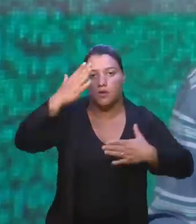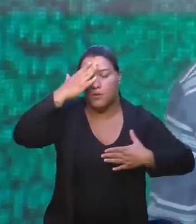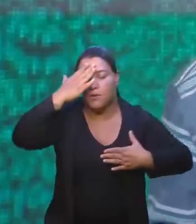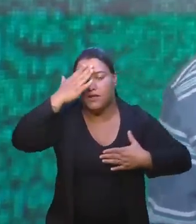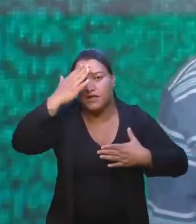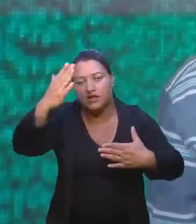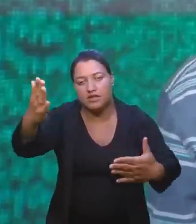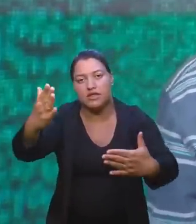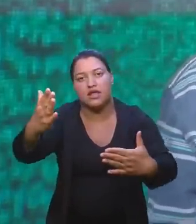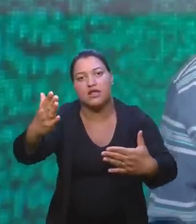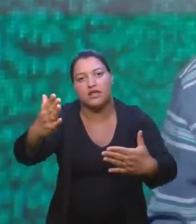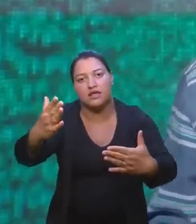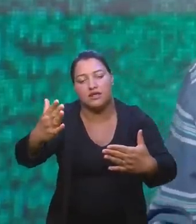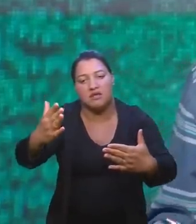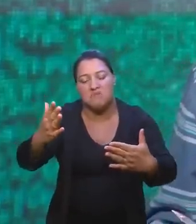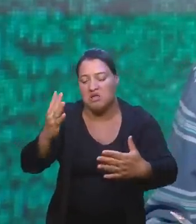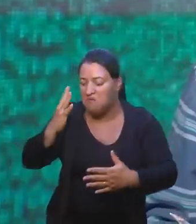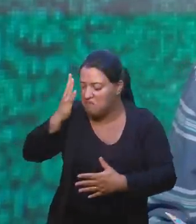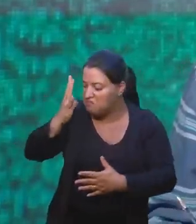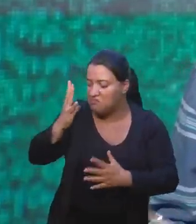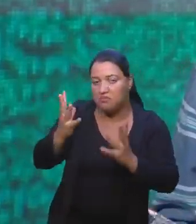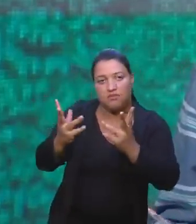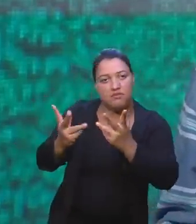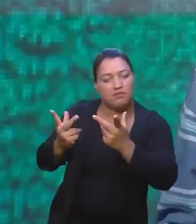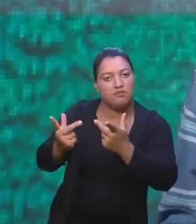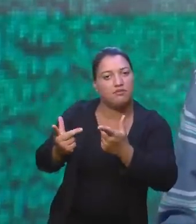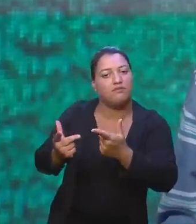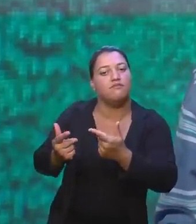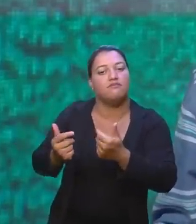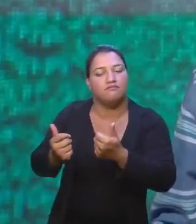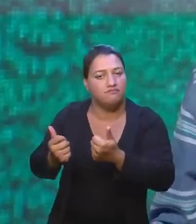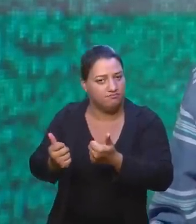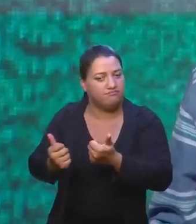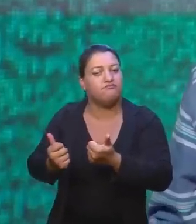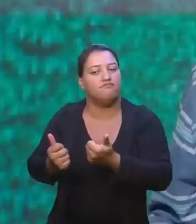Agradecidos pela excelente exposição